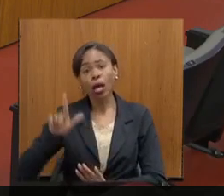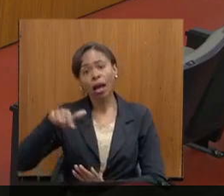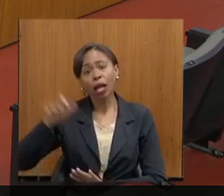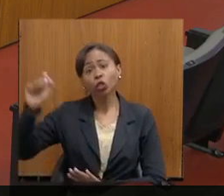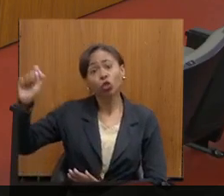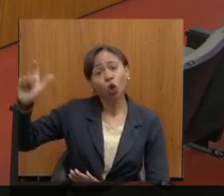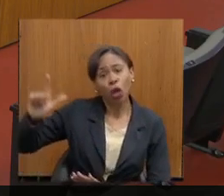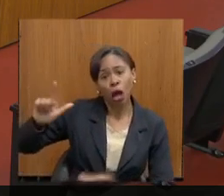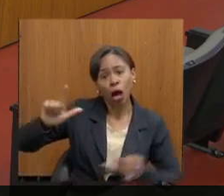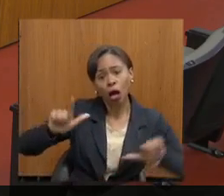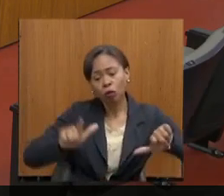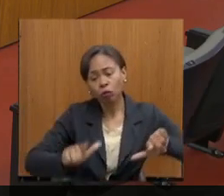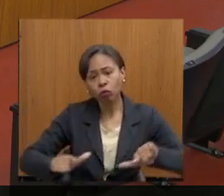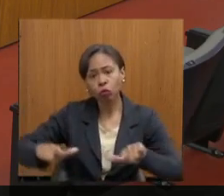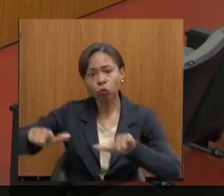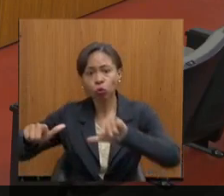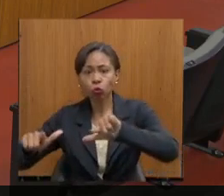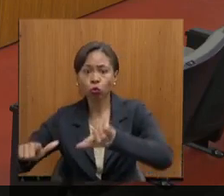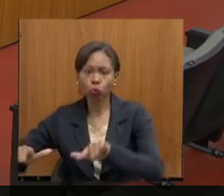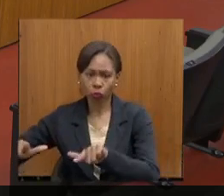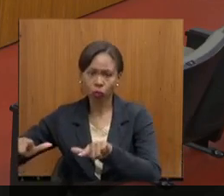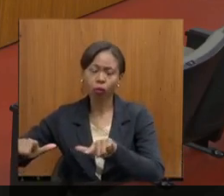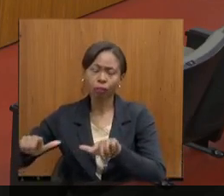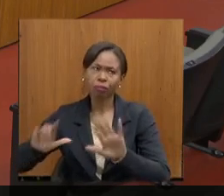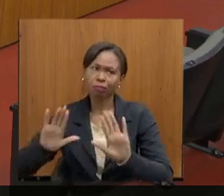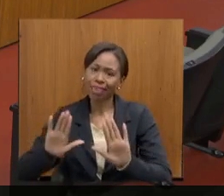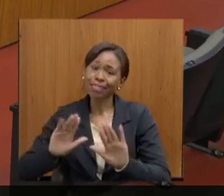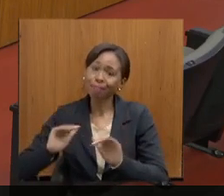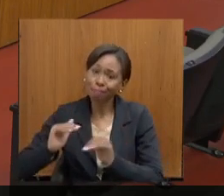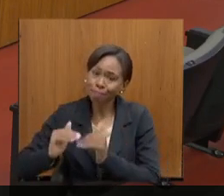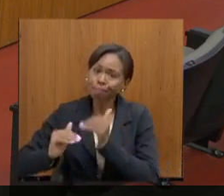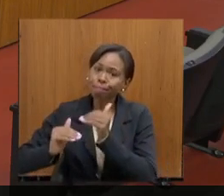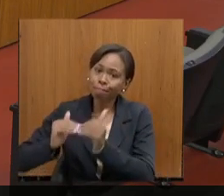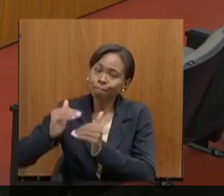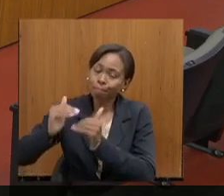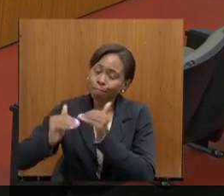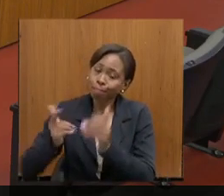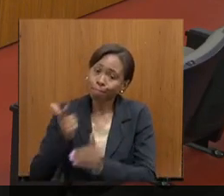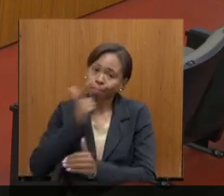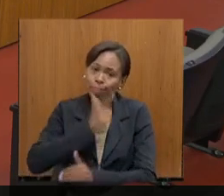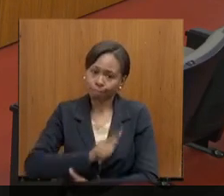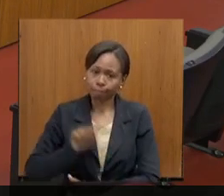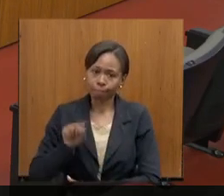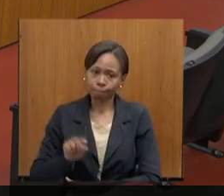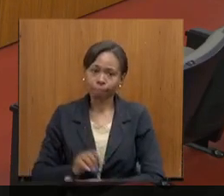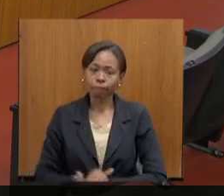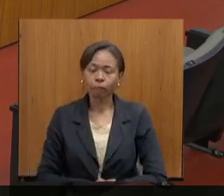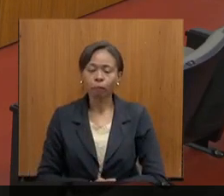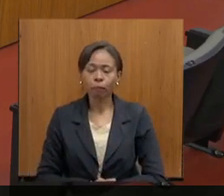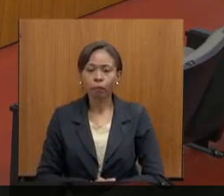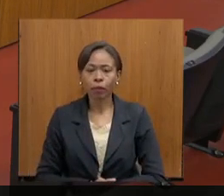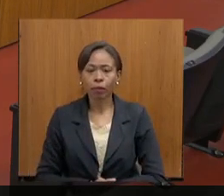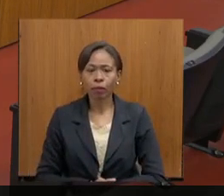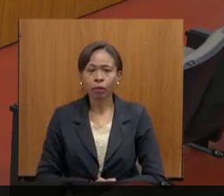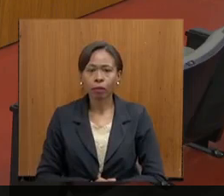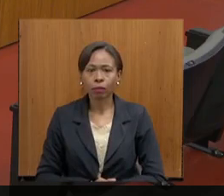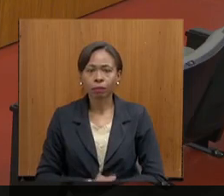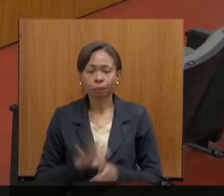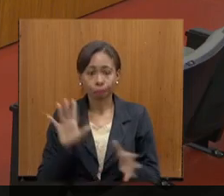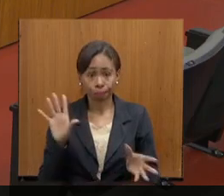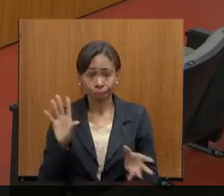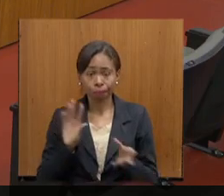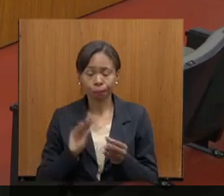solar flutuante não ainda estamos em processo de viabilizar esse projeto só com clipes